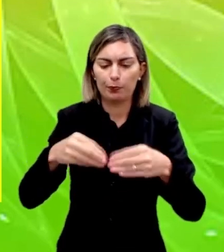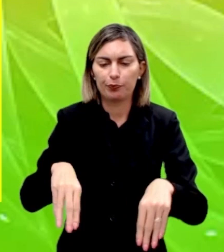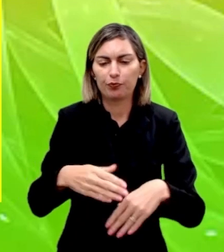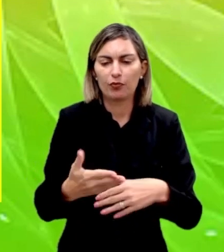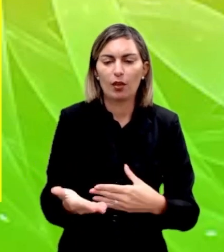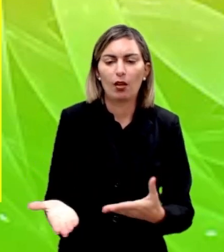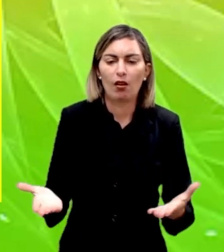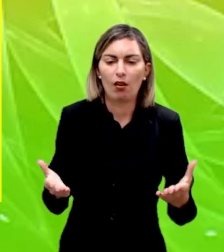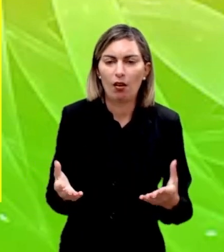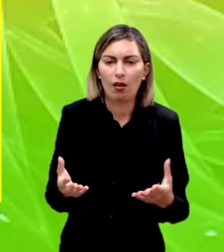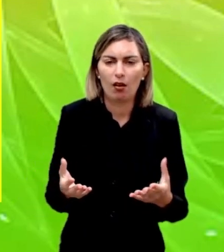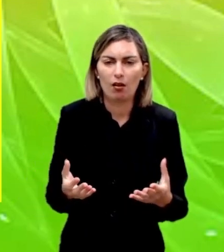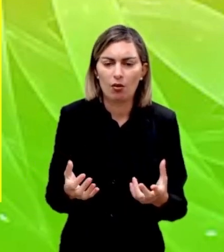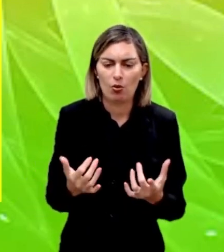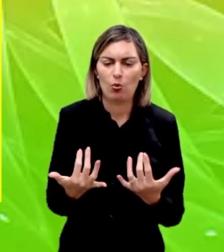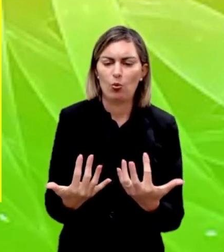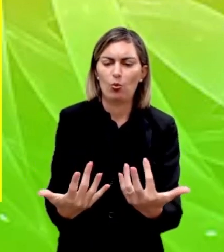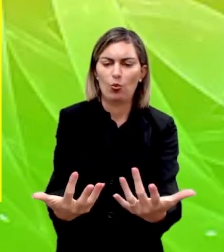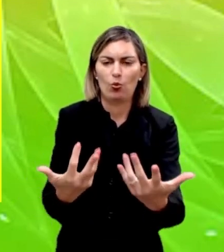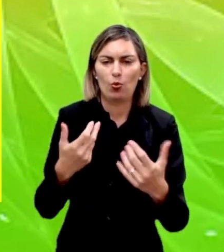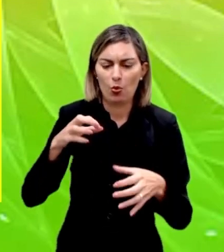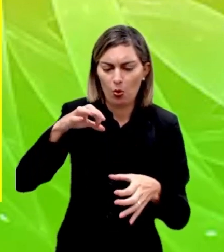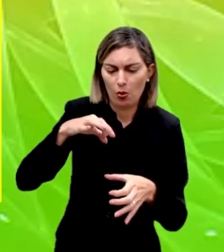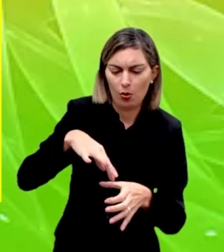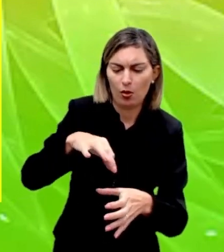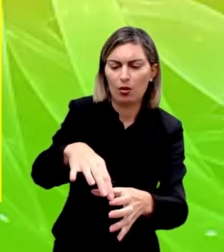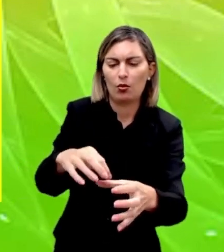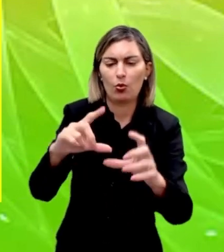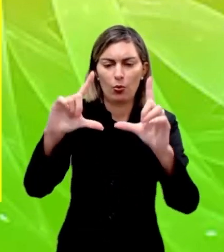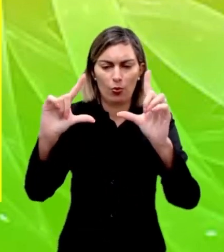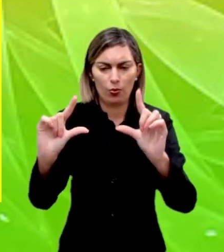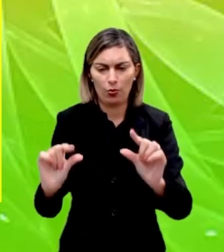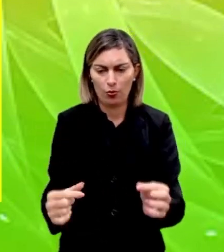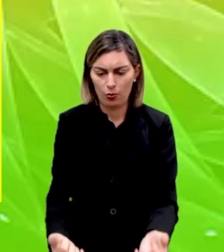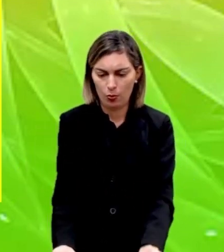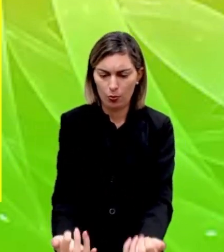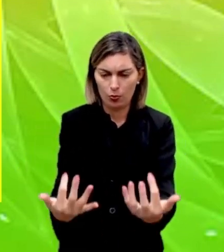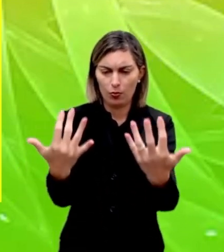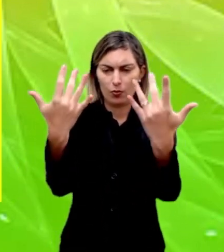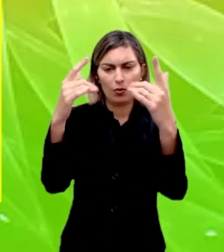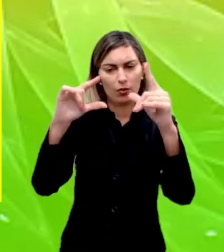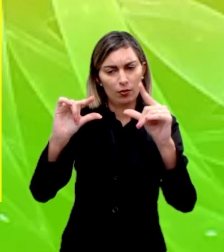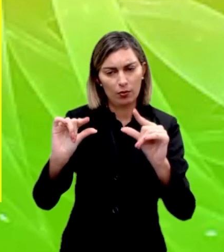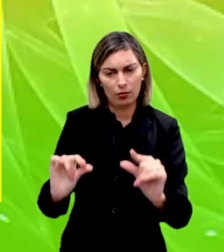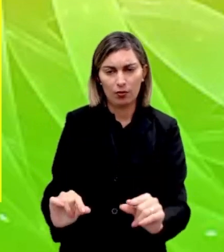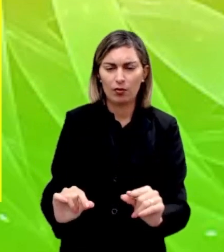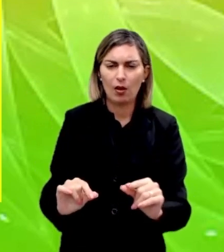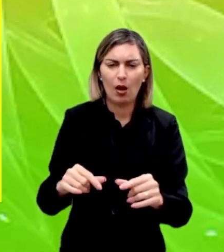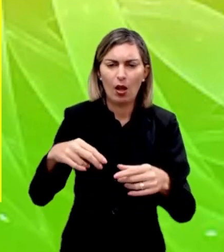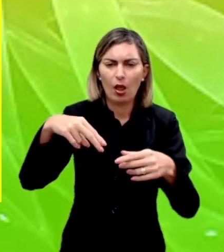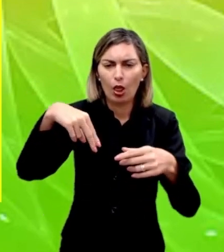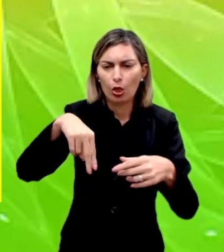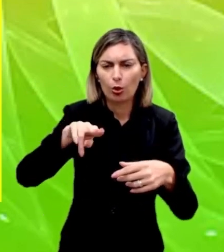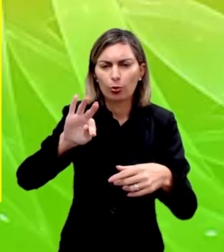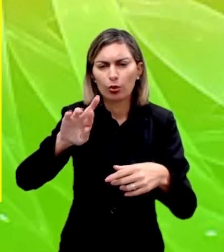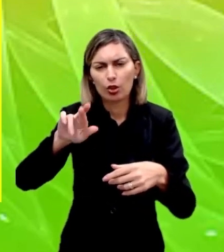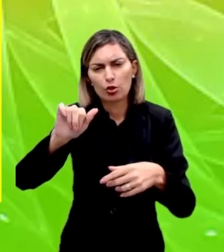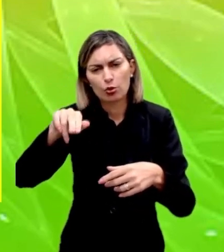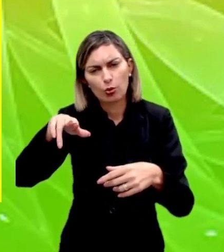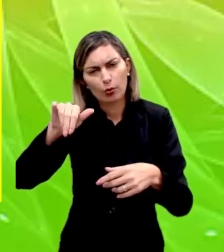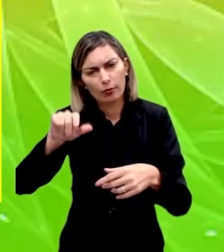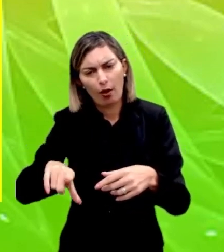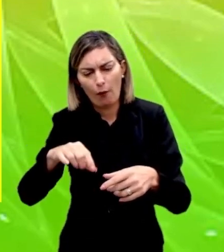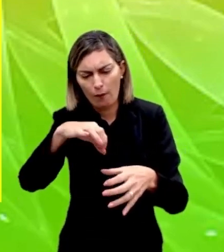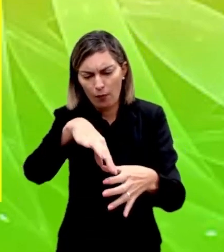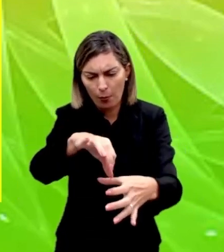rendimento das safras, as safras diminuem e a parte nutricional do que é